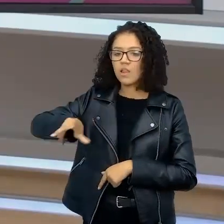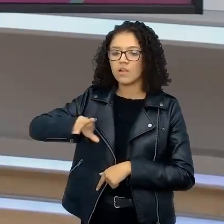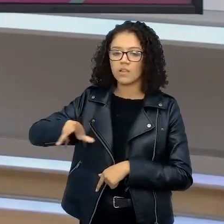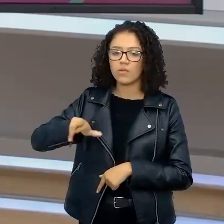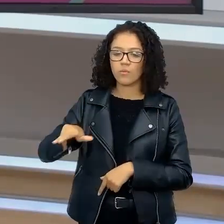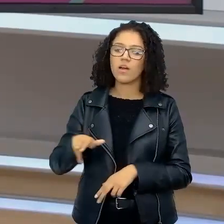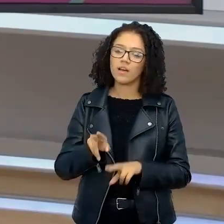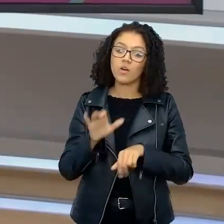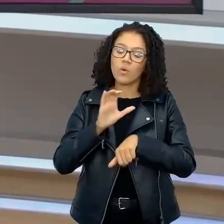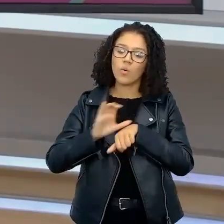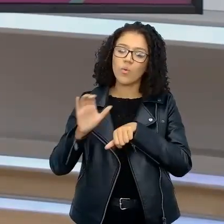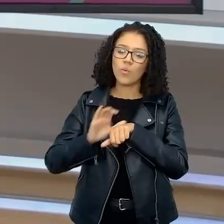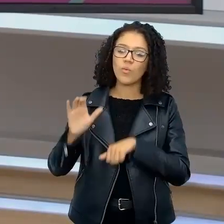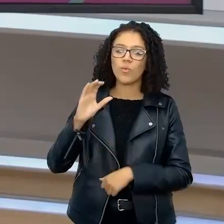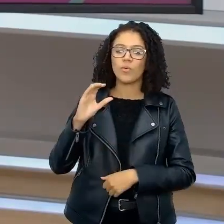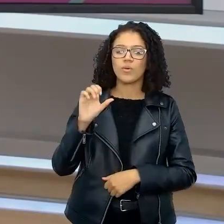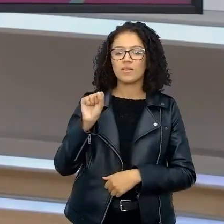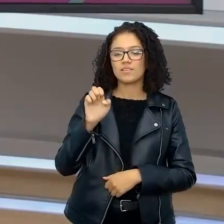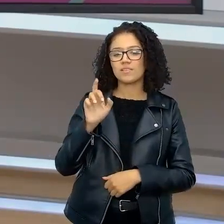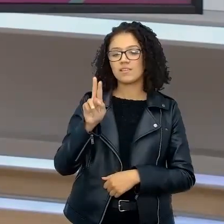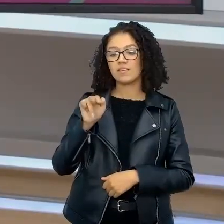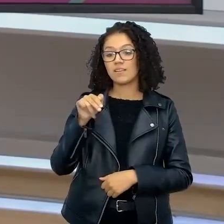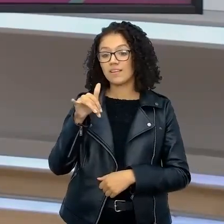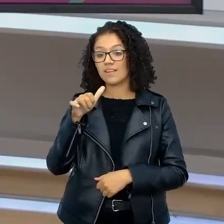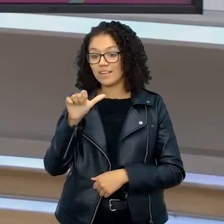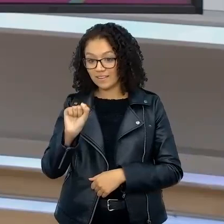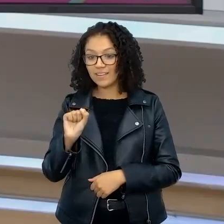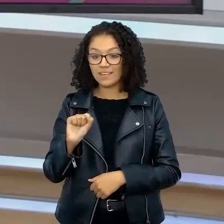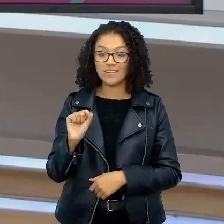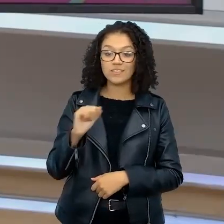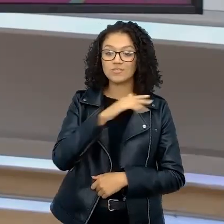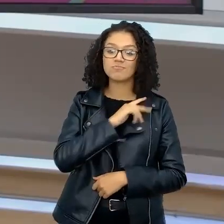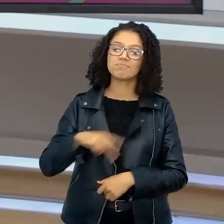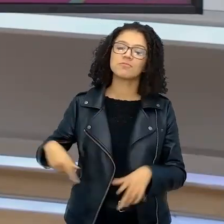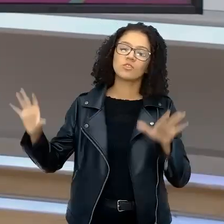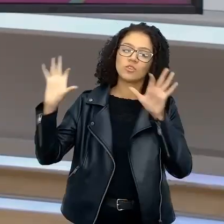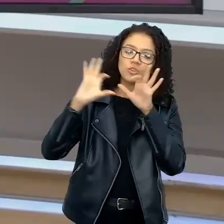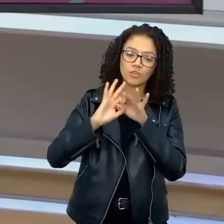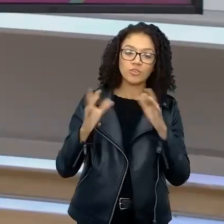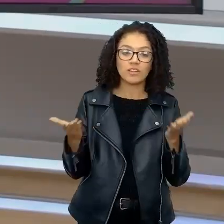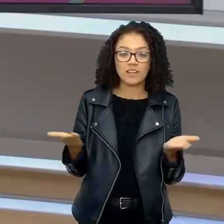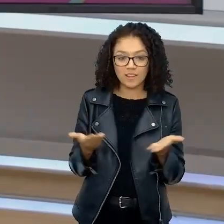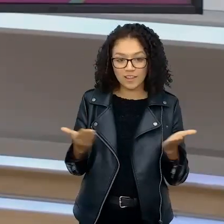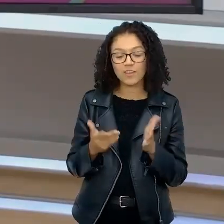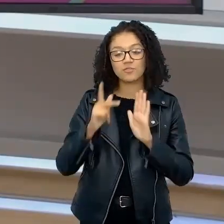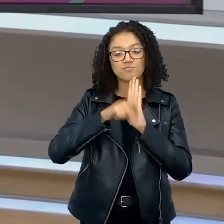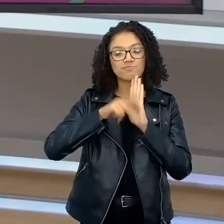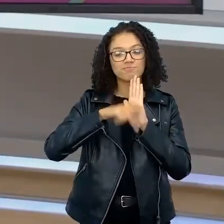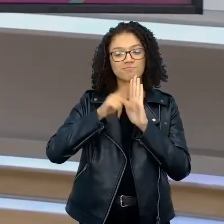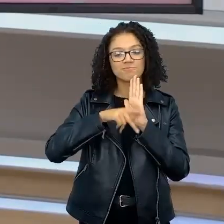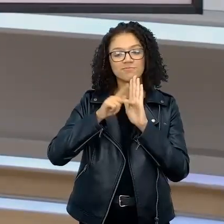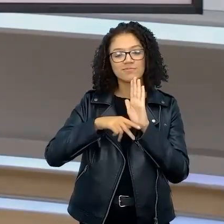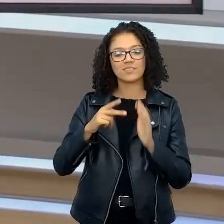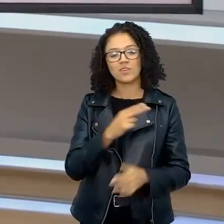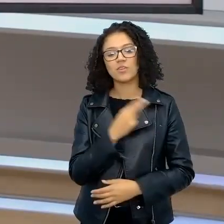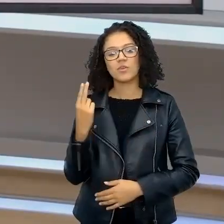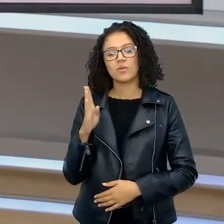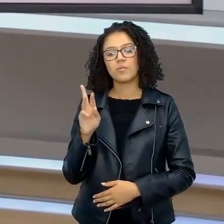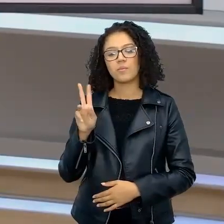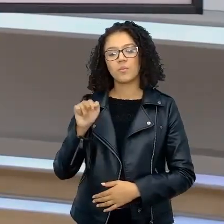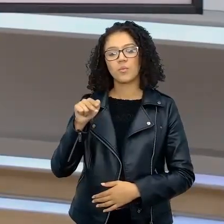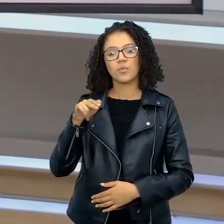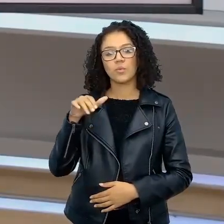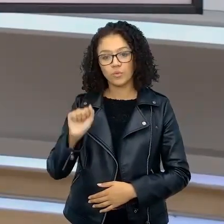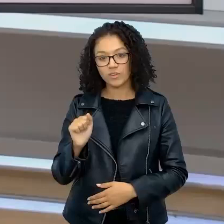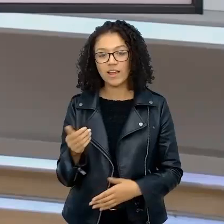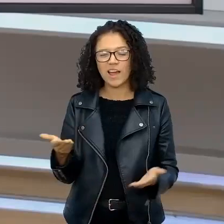Serenas com a Secretaria Estadual de Educação. Eu sou a Bruna Latroff, gestora de projetos da Serenas, e estou aqui com vocês, já